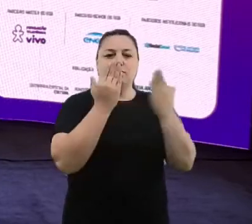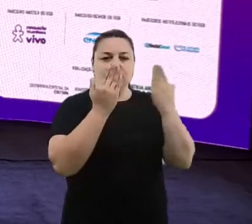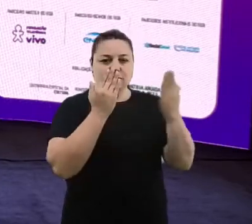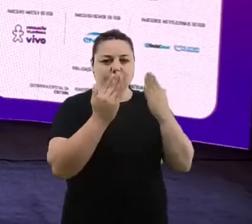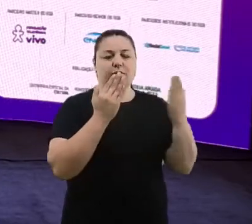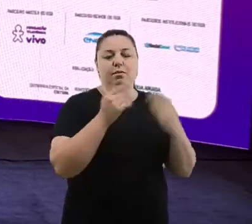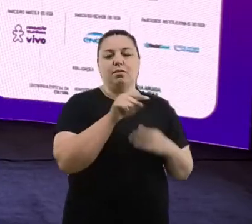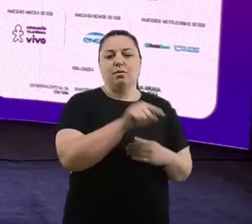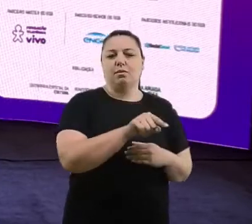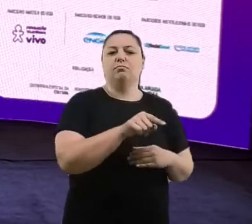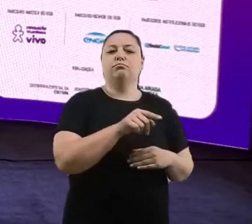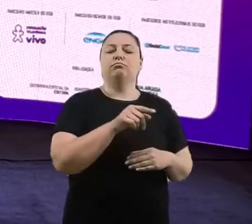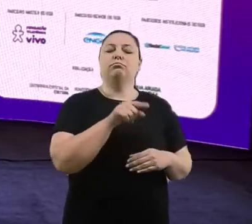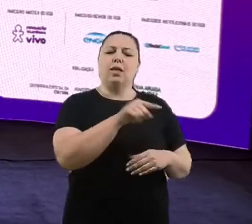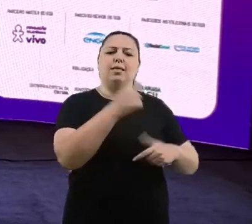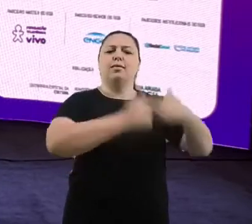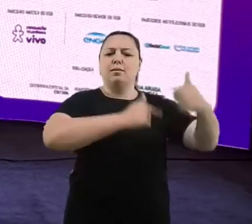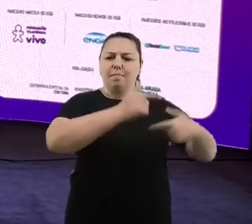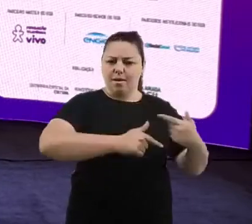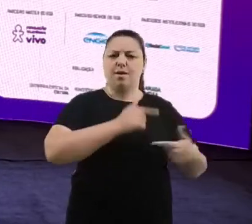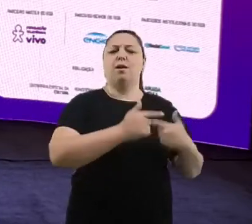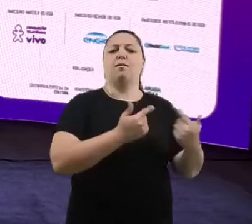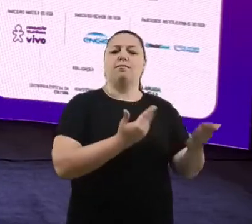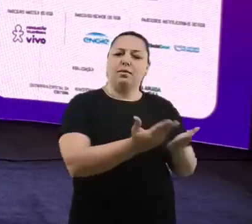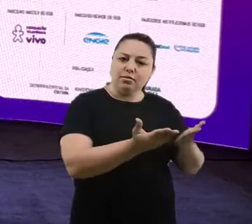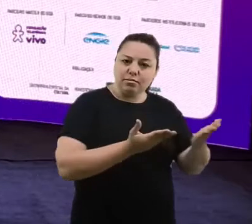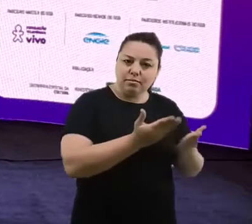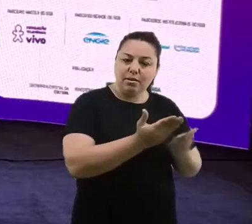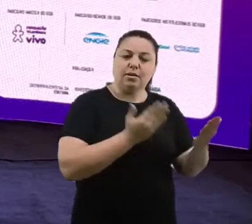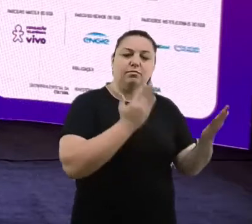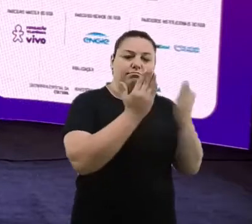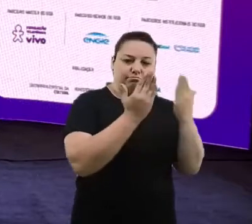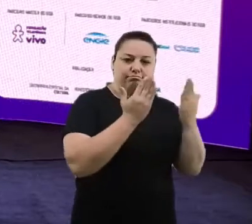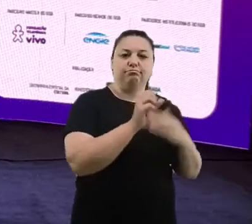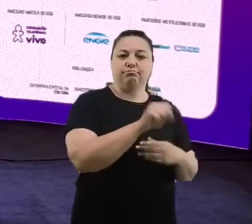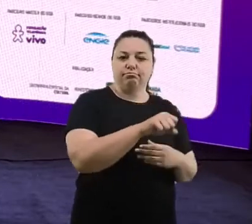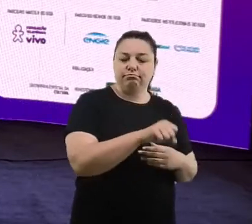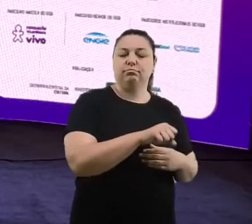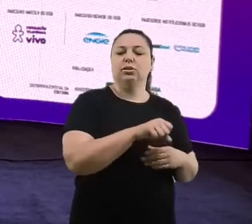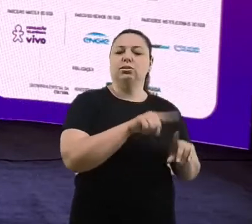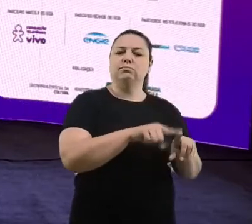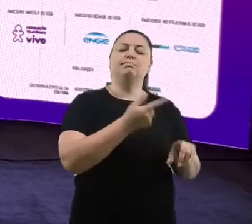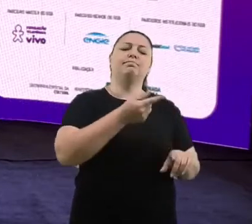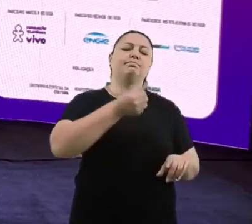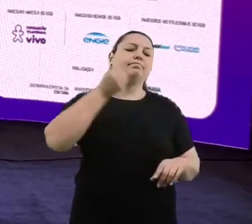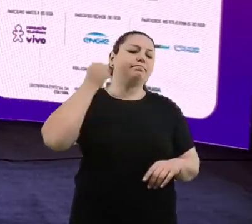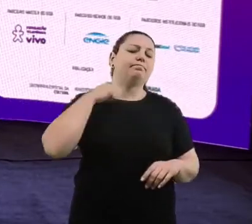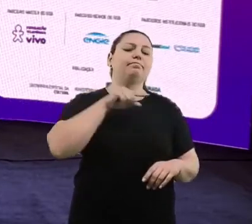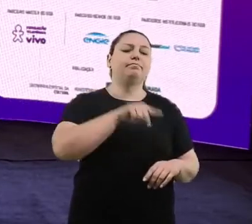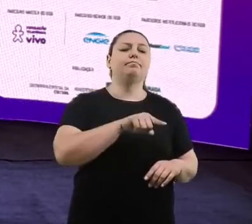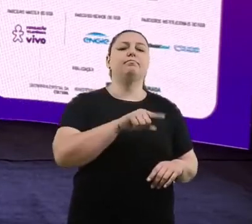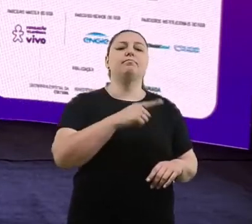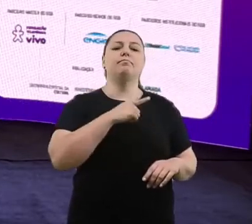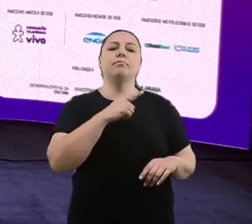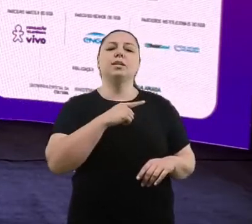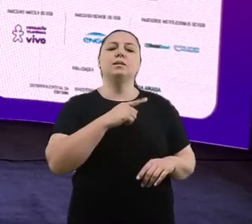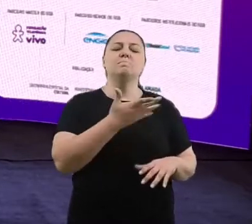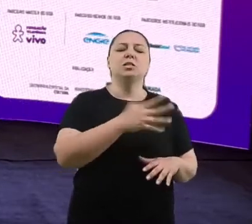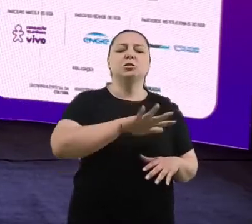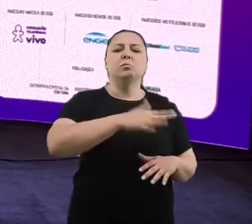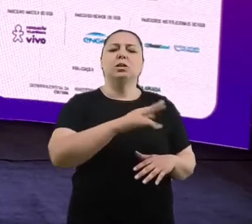de psiquiatra e atendia os pacientes. E, na época, ele tinha atendido em torno de 2.000